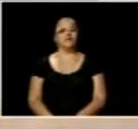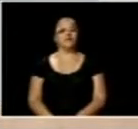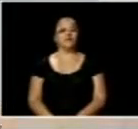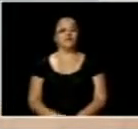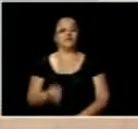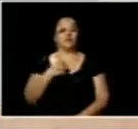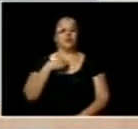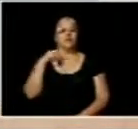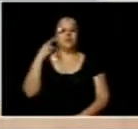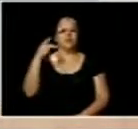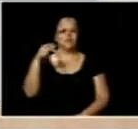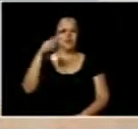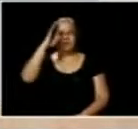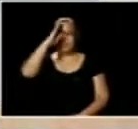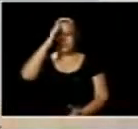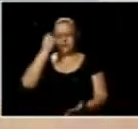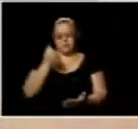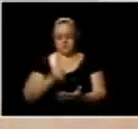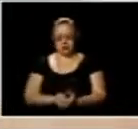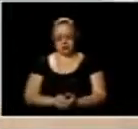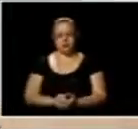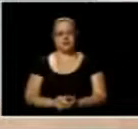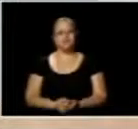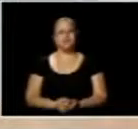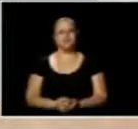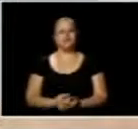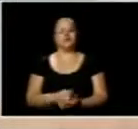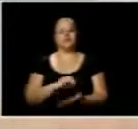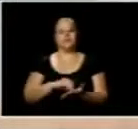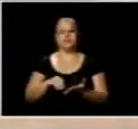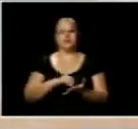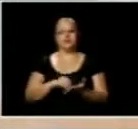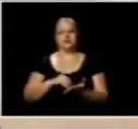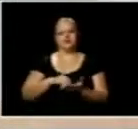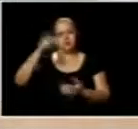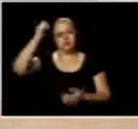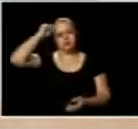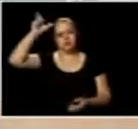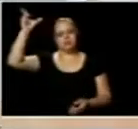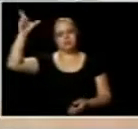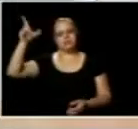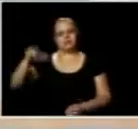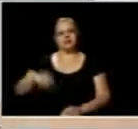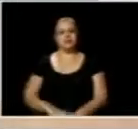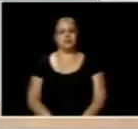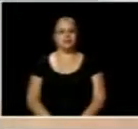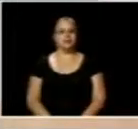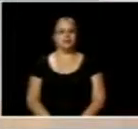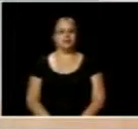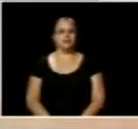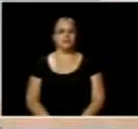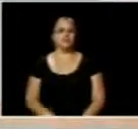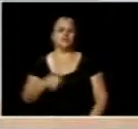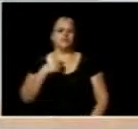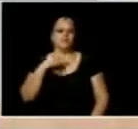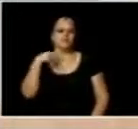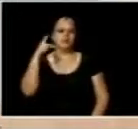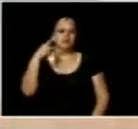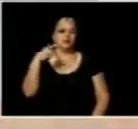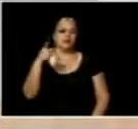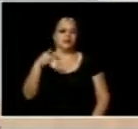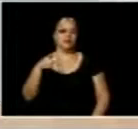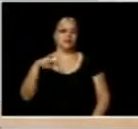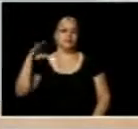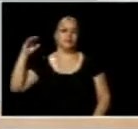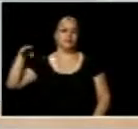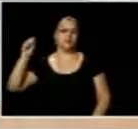questão da secretaria em questão, Secretaria de Cultura, eu falei do currículo da profissional, que eu acho que é um excelente